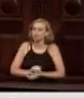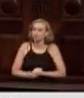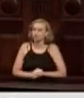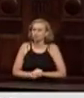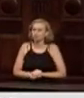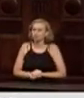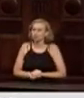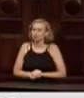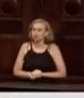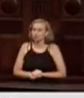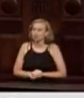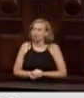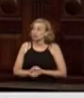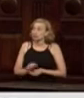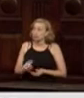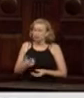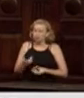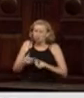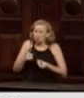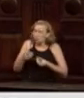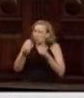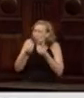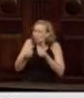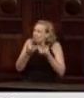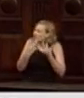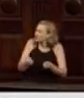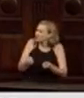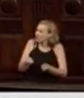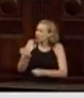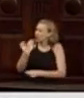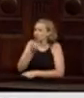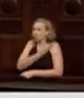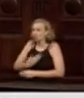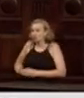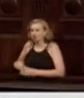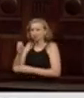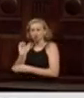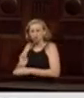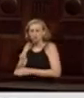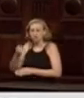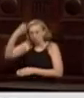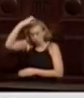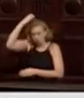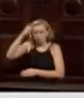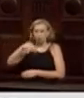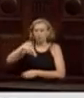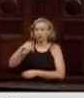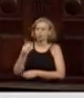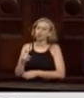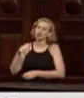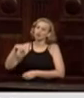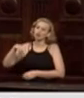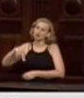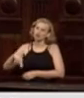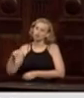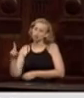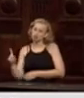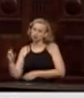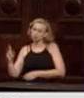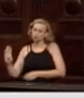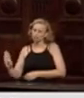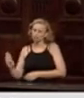É inaceitável que o governo do Estado e que a cúpula do PMDB continue atuando como se